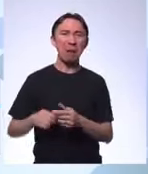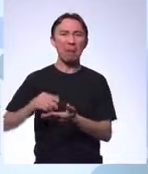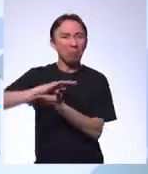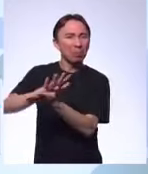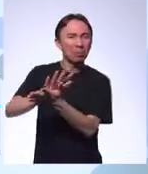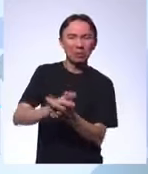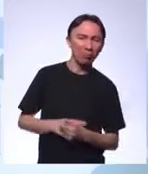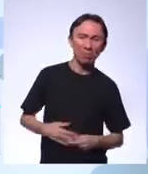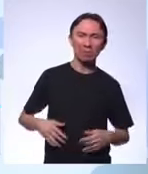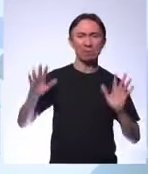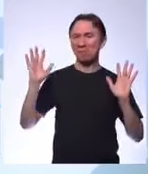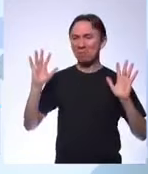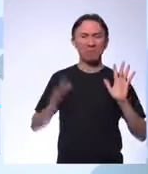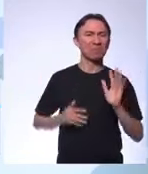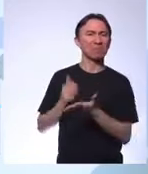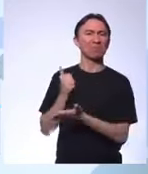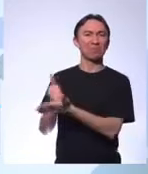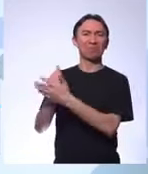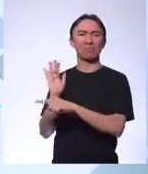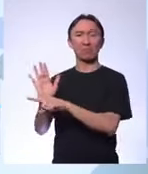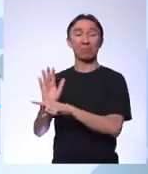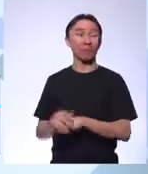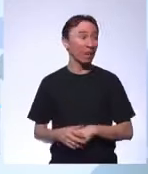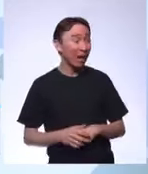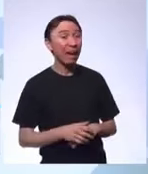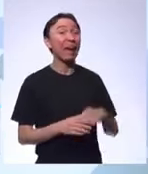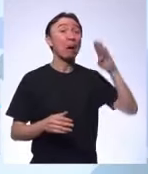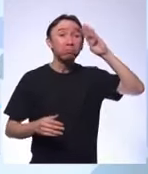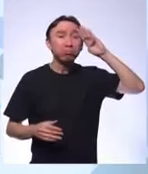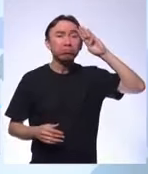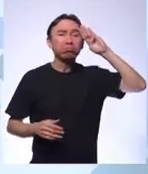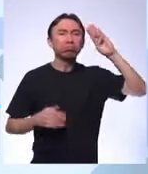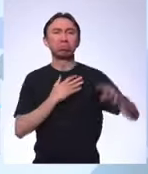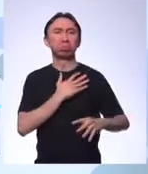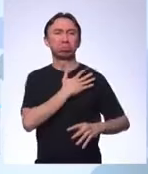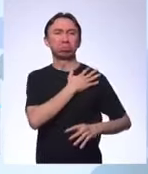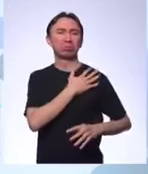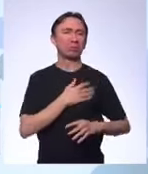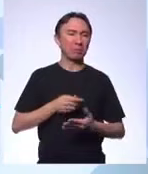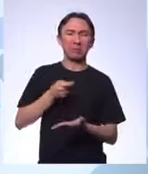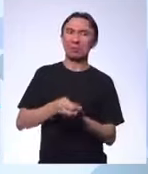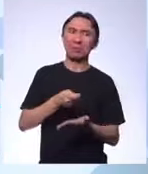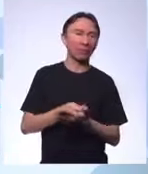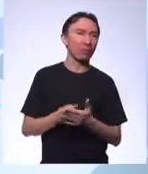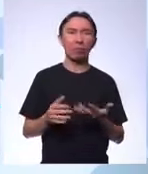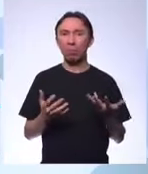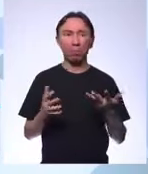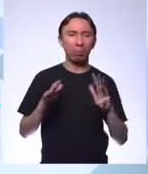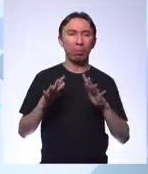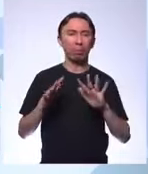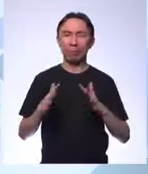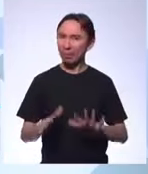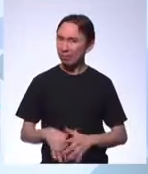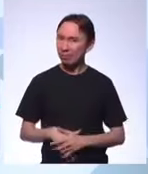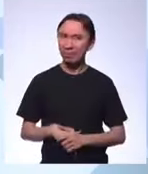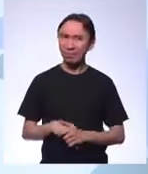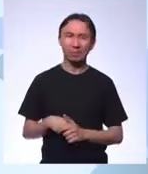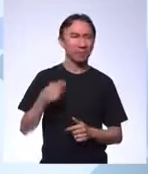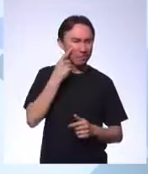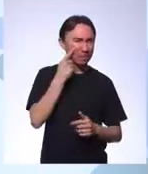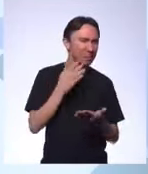que a ditadura se sustente aí. Aí que vem a questão da abertura lenta, gradual e segura do Geisel. Vamos ver rapidamente alguns